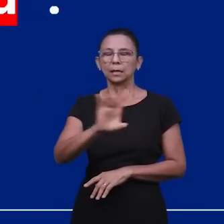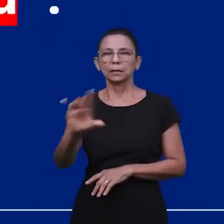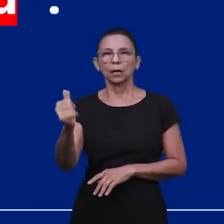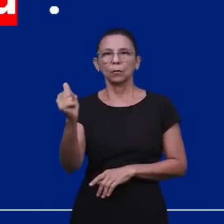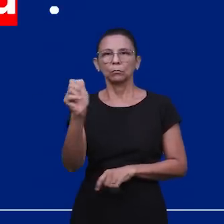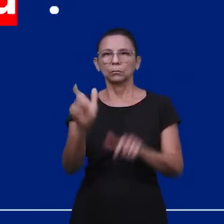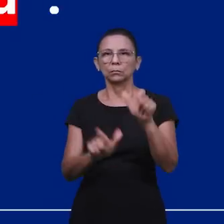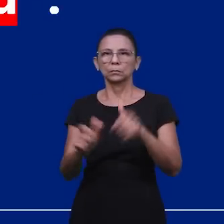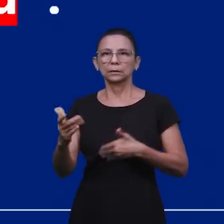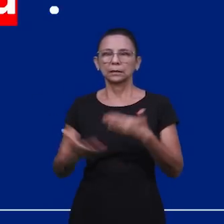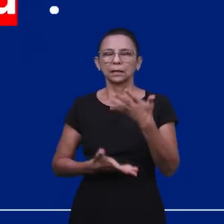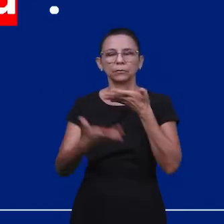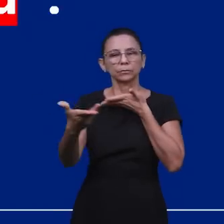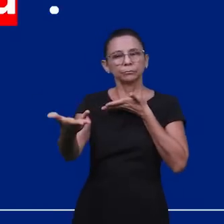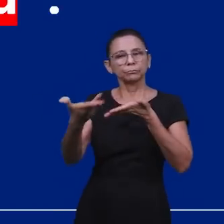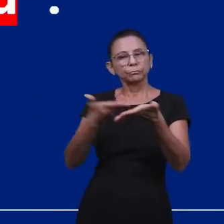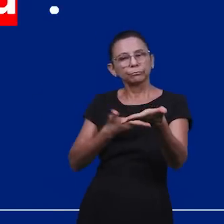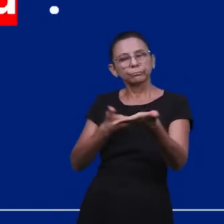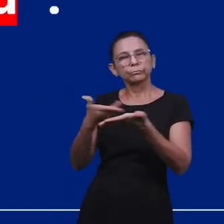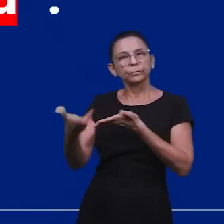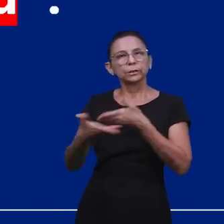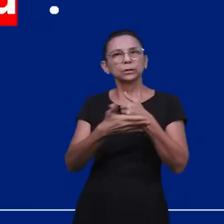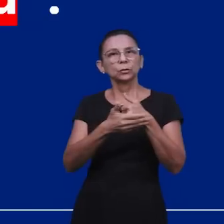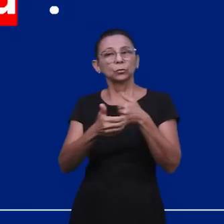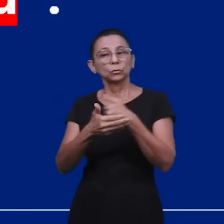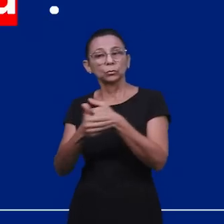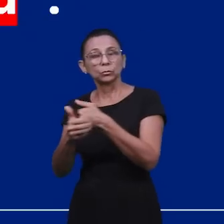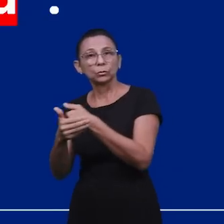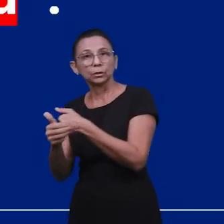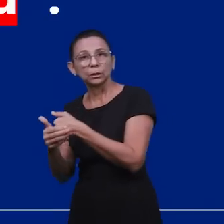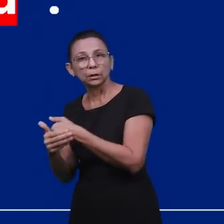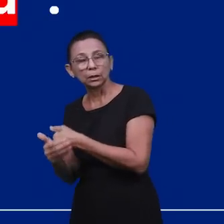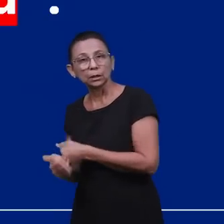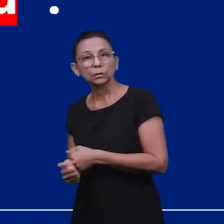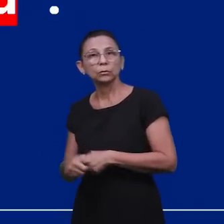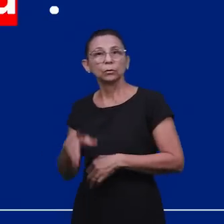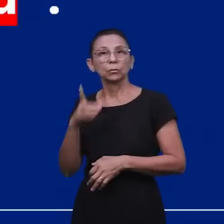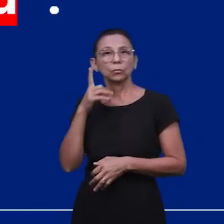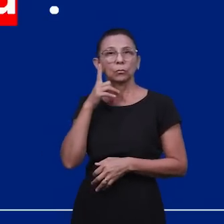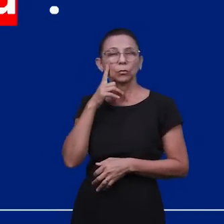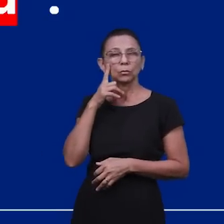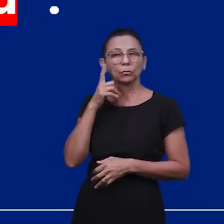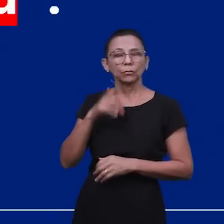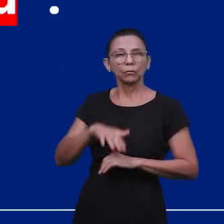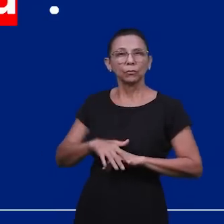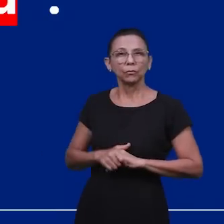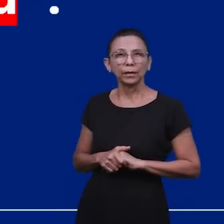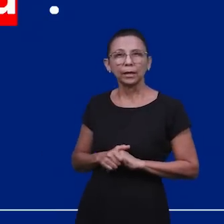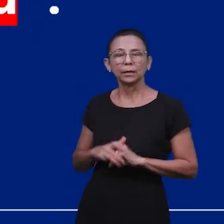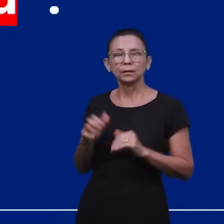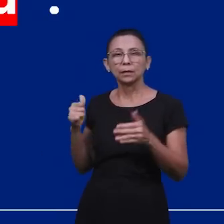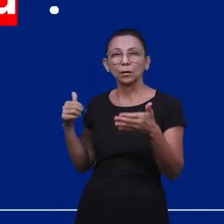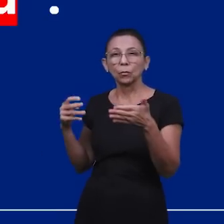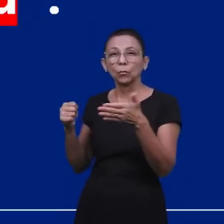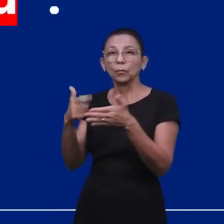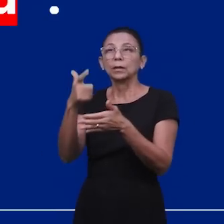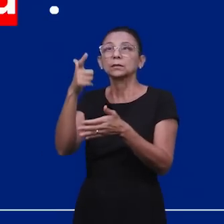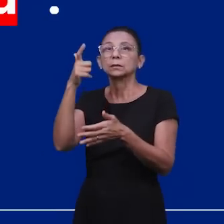e tanto mais quando vedes que se vai aproximando aquele